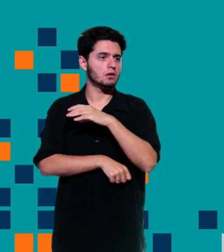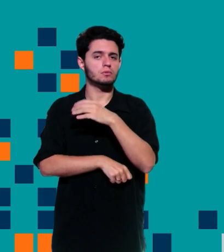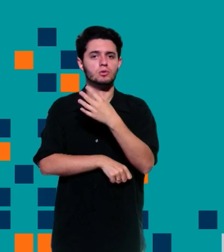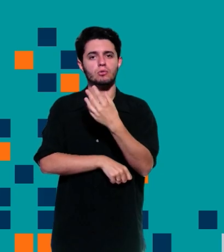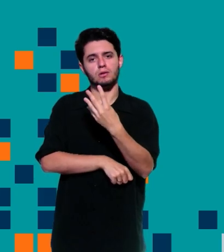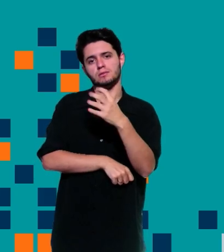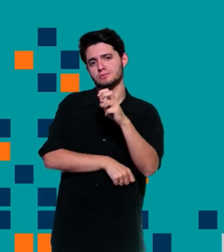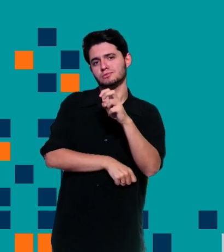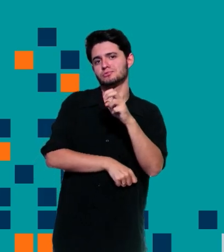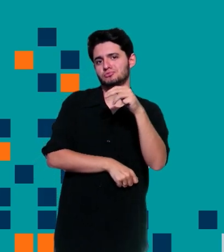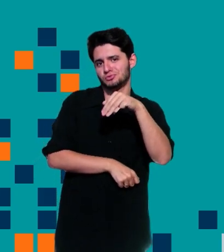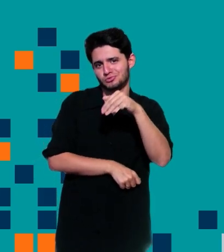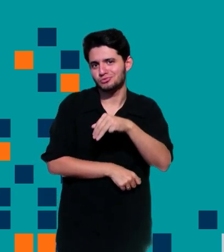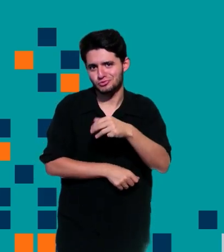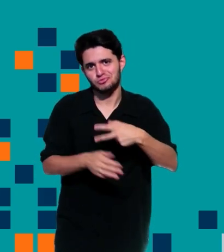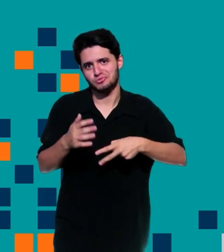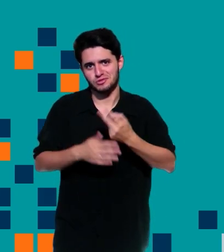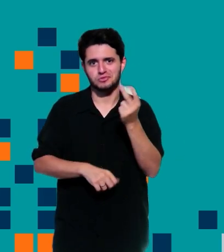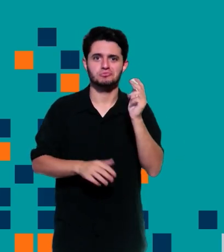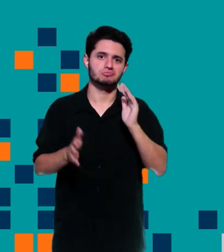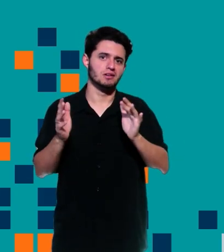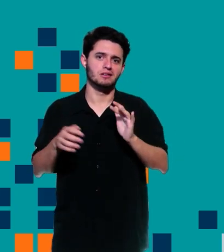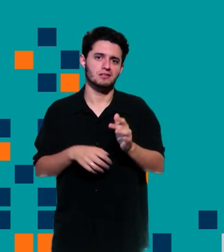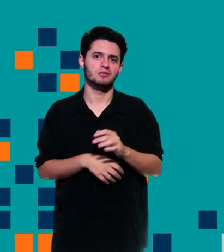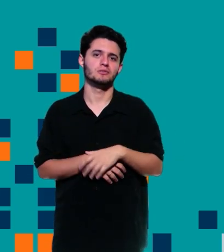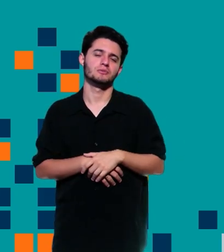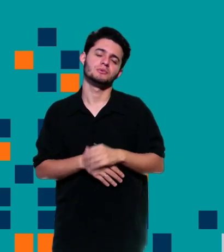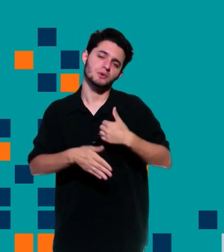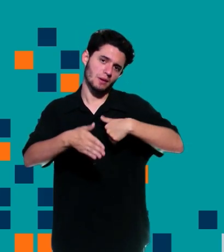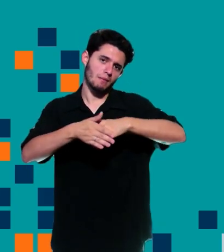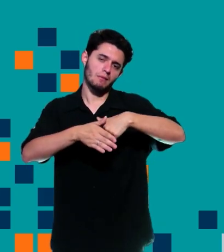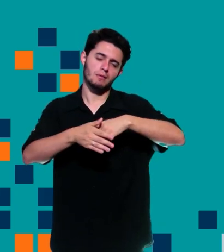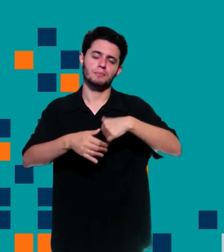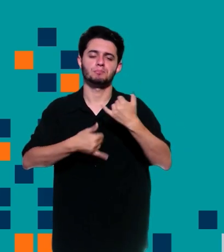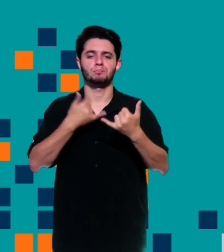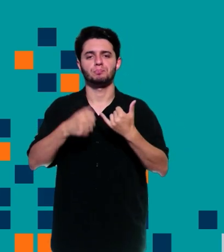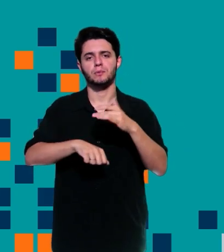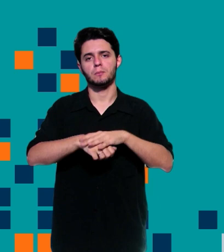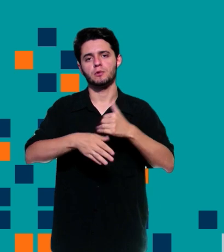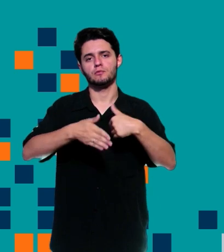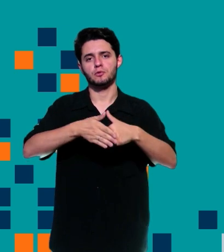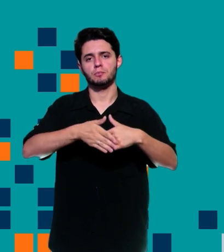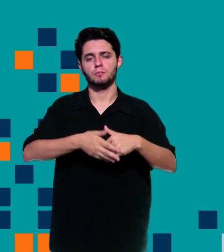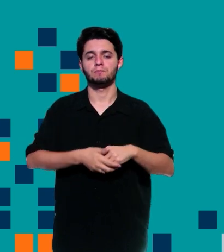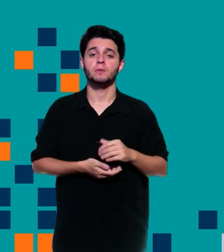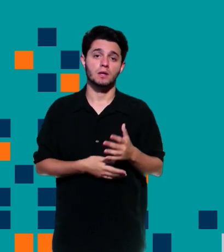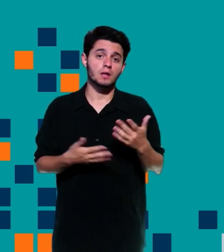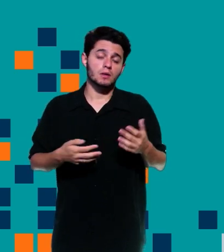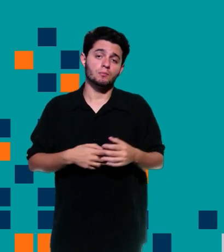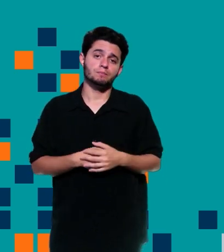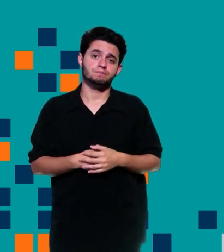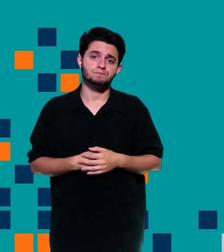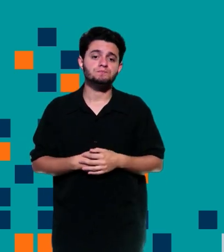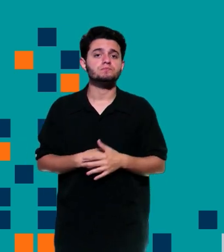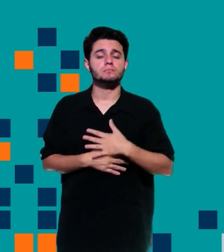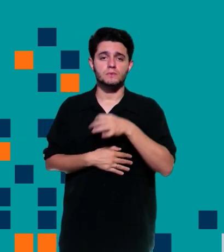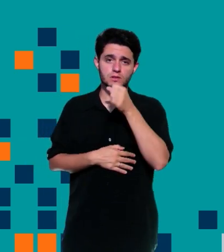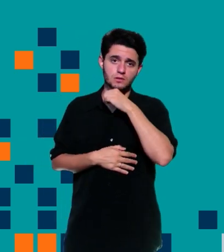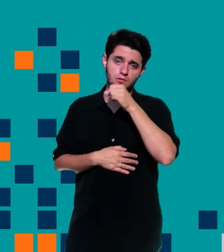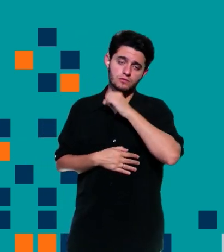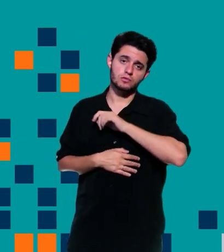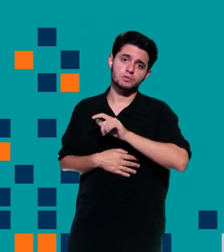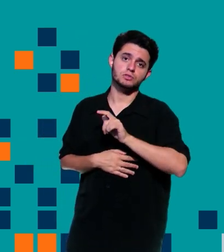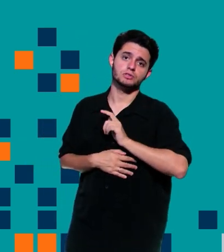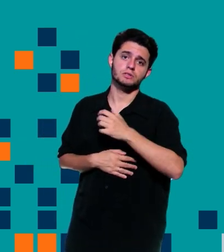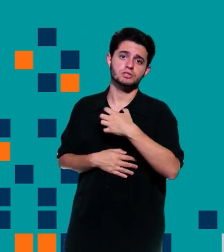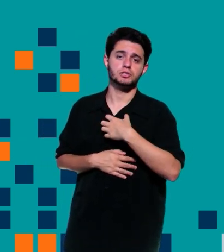Então, meu avô tinha essa maneira de trabalhar, e uma coisa muito